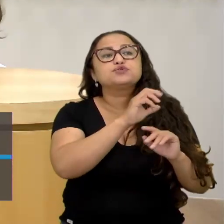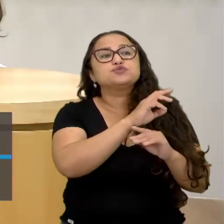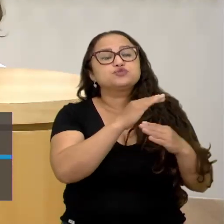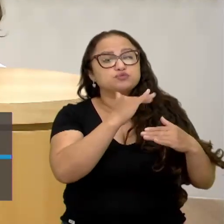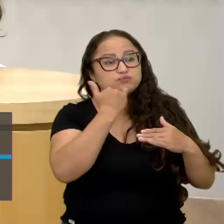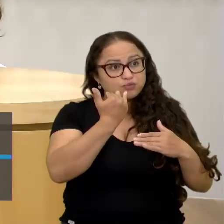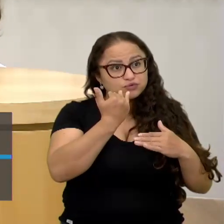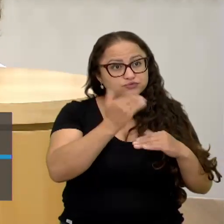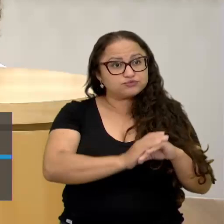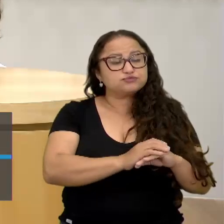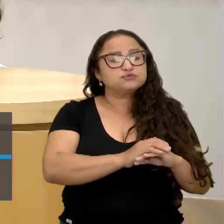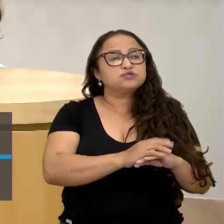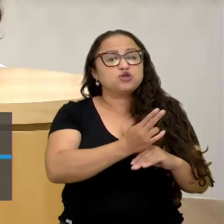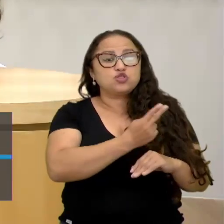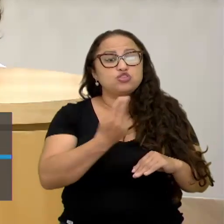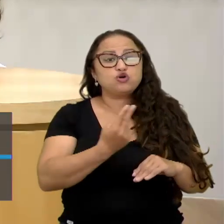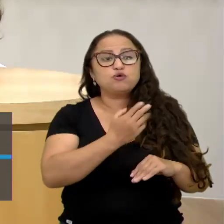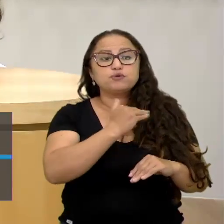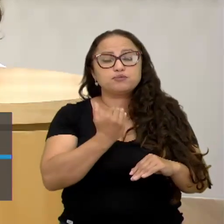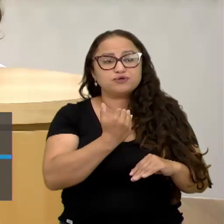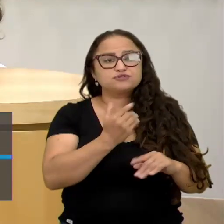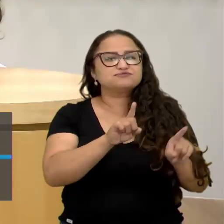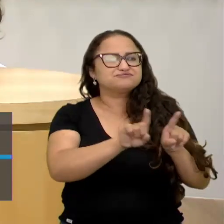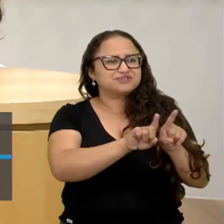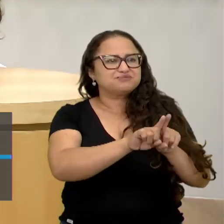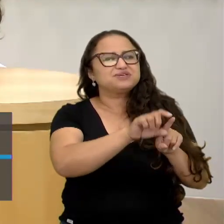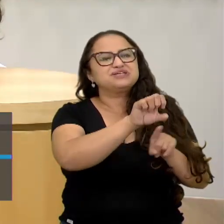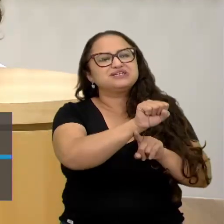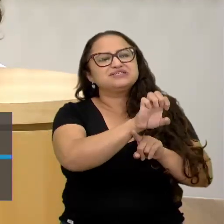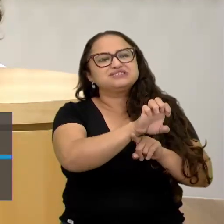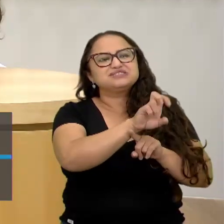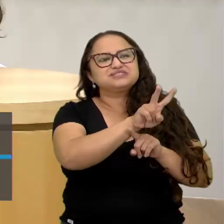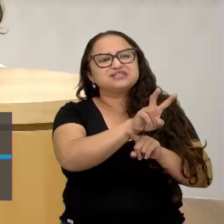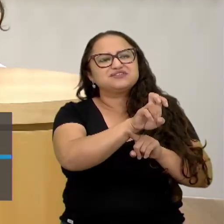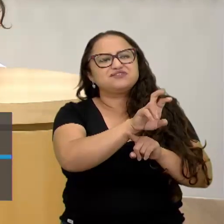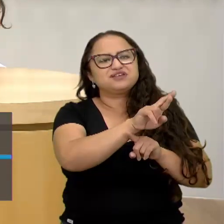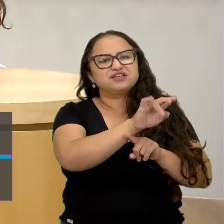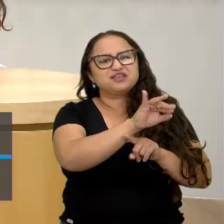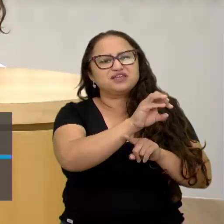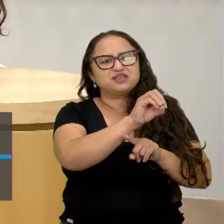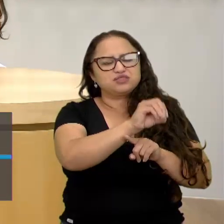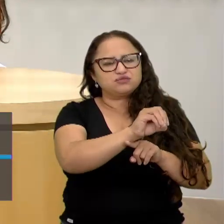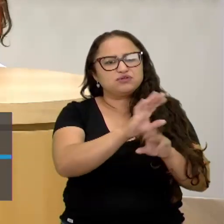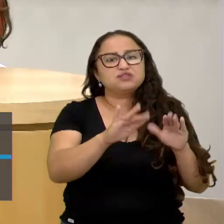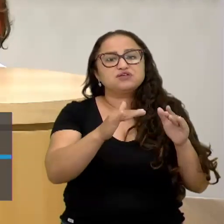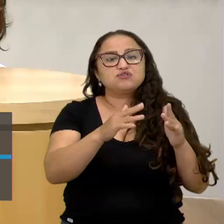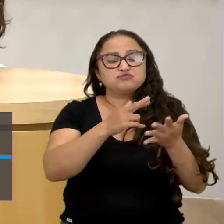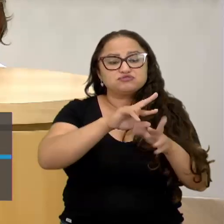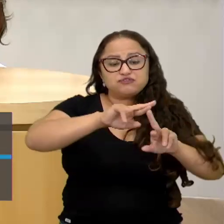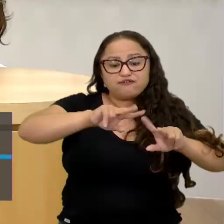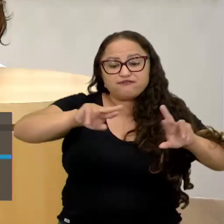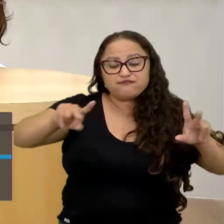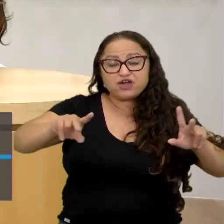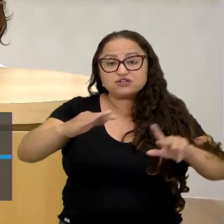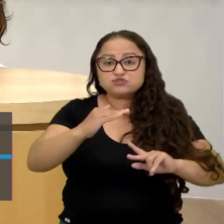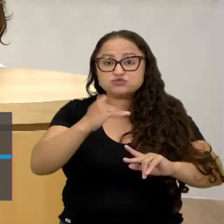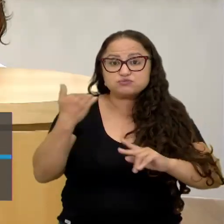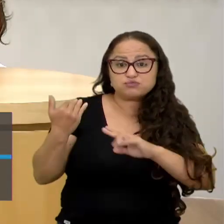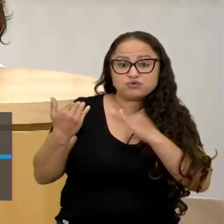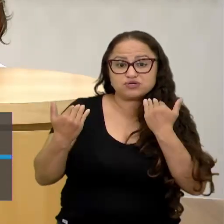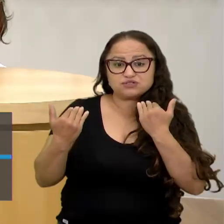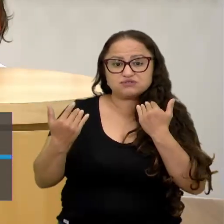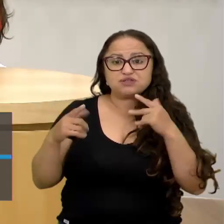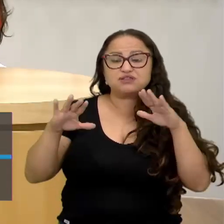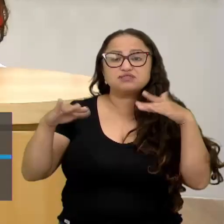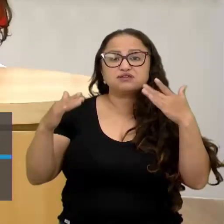Severino. E até que e o nome dele? Vários severinos morreram, é a morte. E aí quando ele chega perto do mar, ele